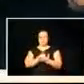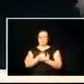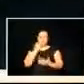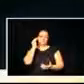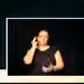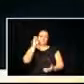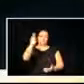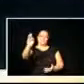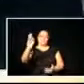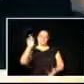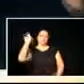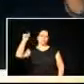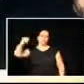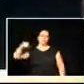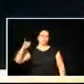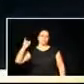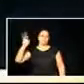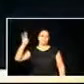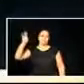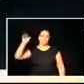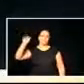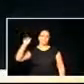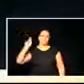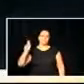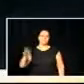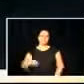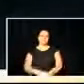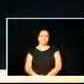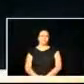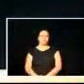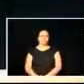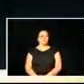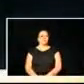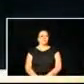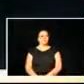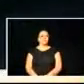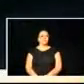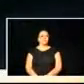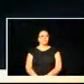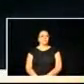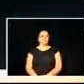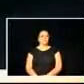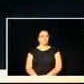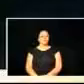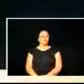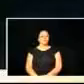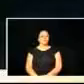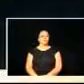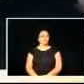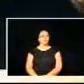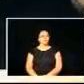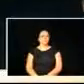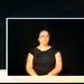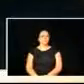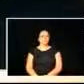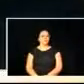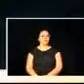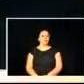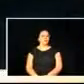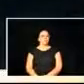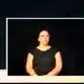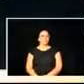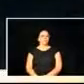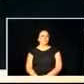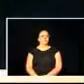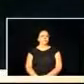futuro. Já me manifestei sobre a questão do vice, que é uma preocupação que esse vereador tem. Tomara que eu esteja